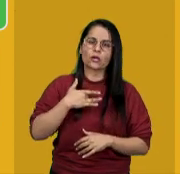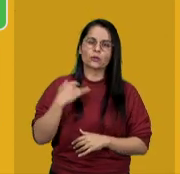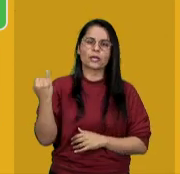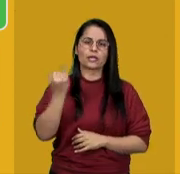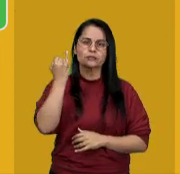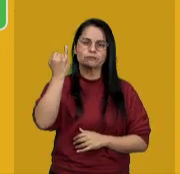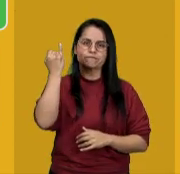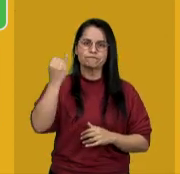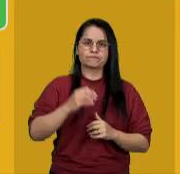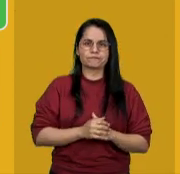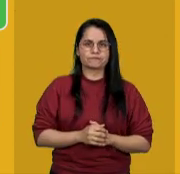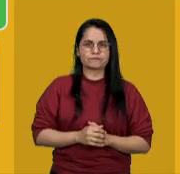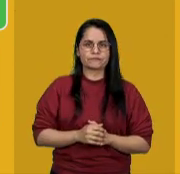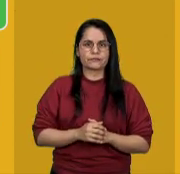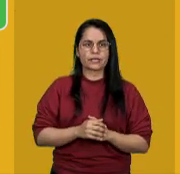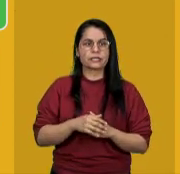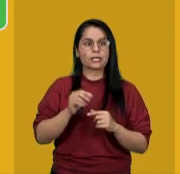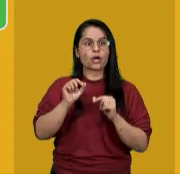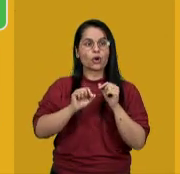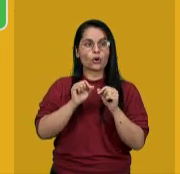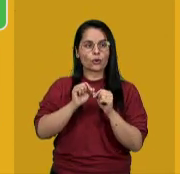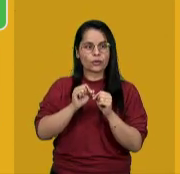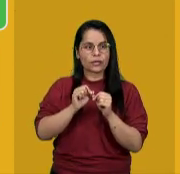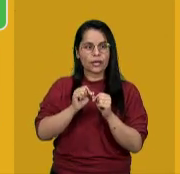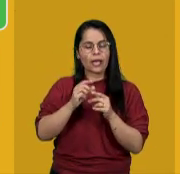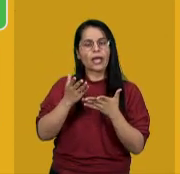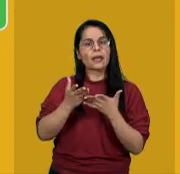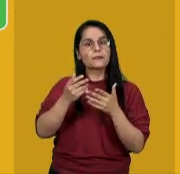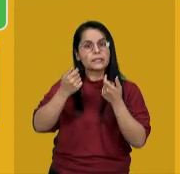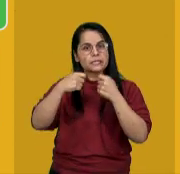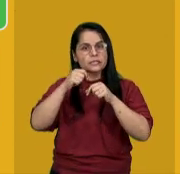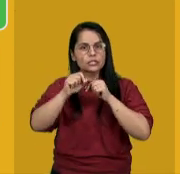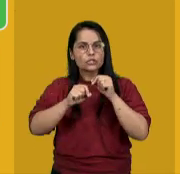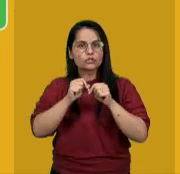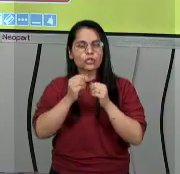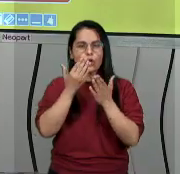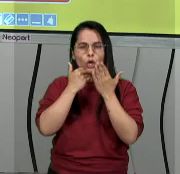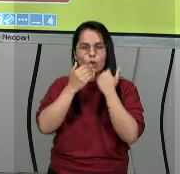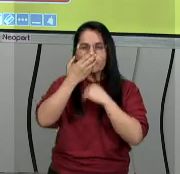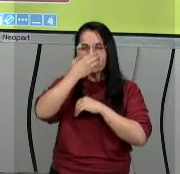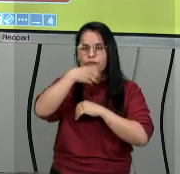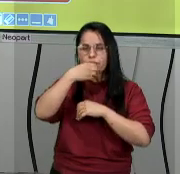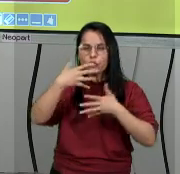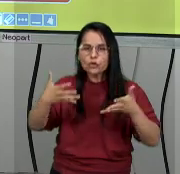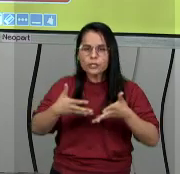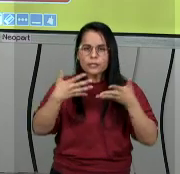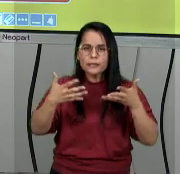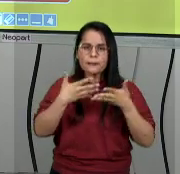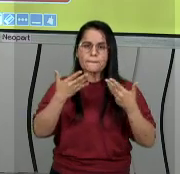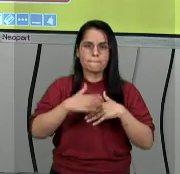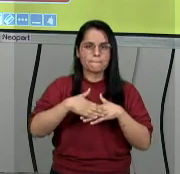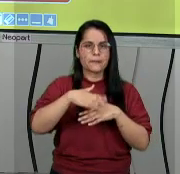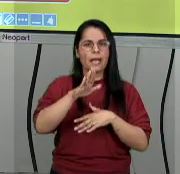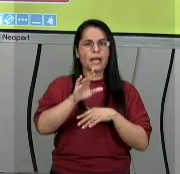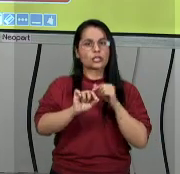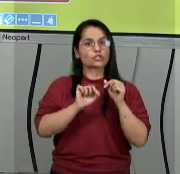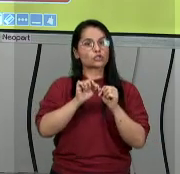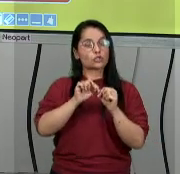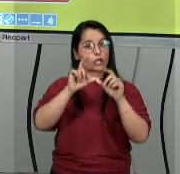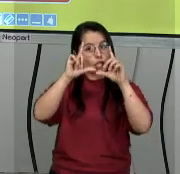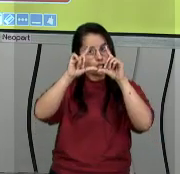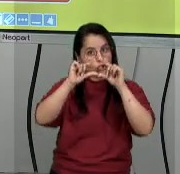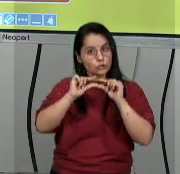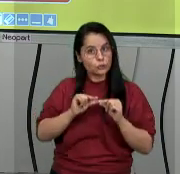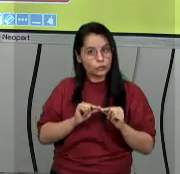saudável. Descasque mais, desembale menos, consuma mais frutas, verduras e legumes e